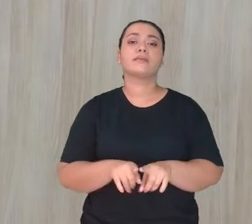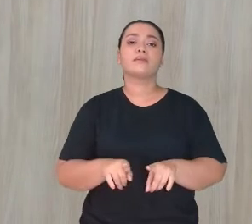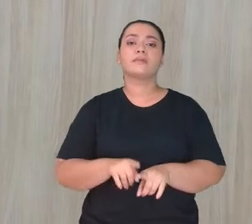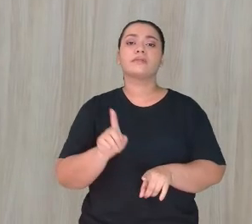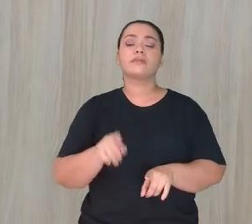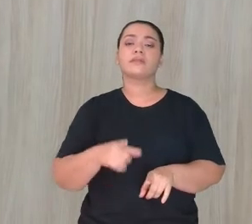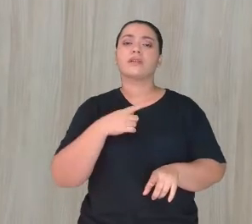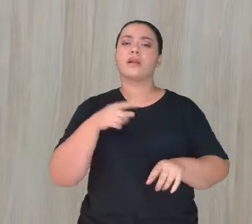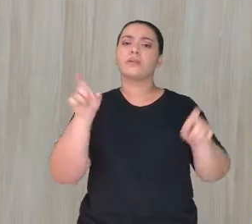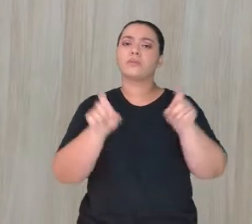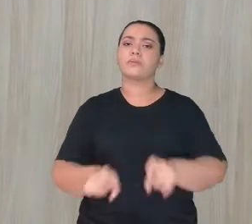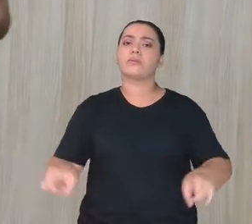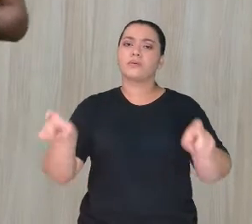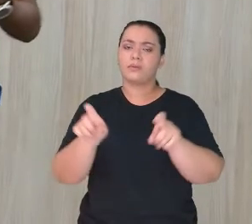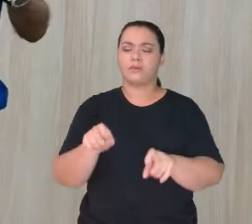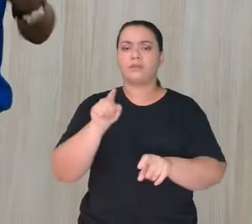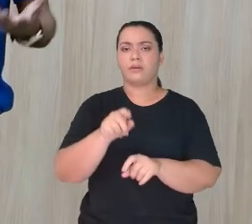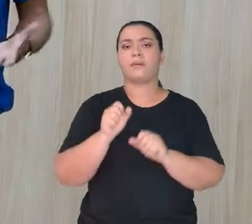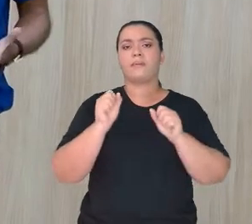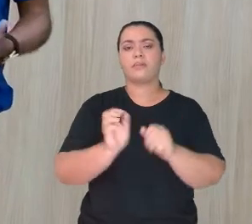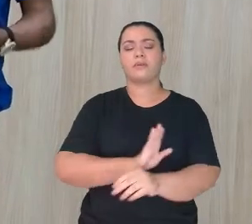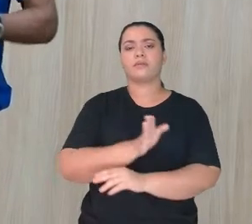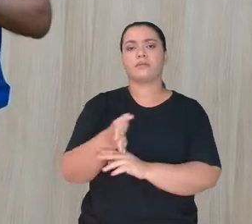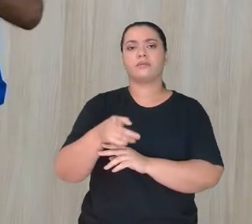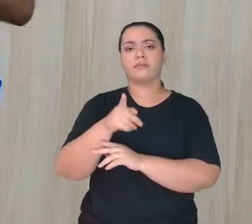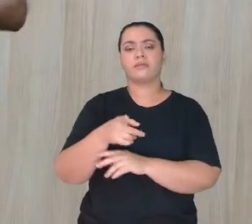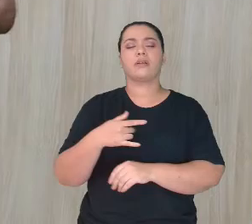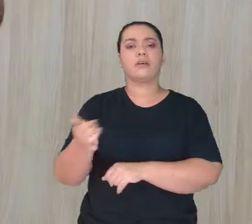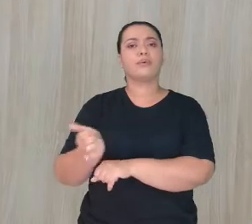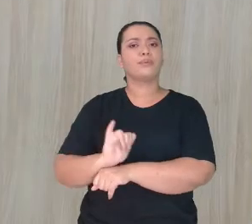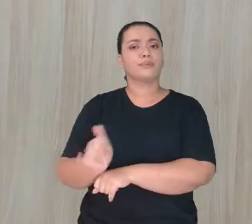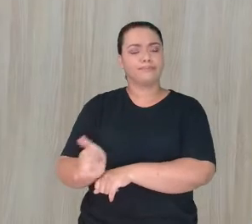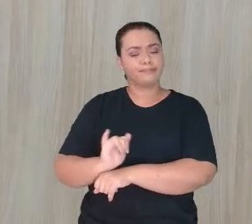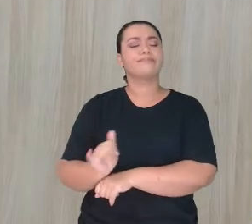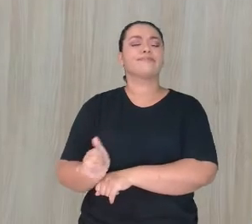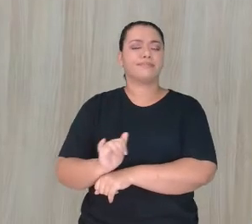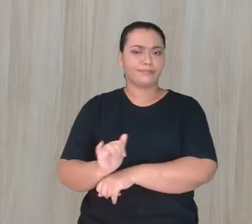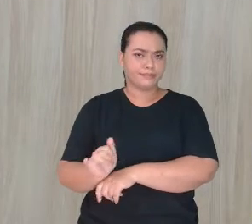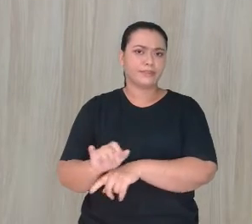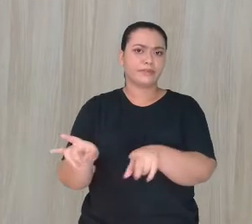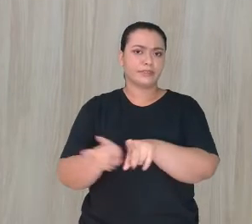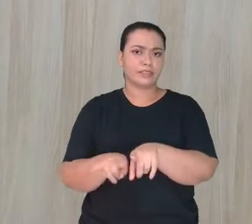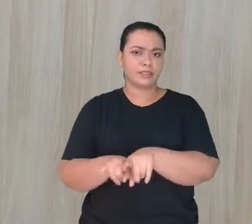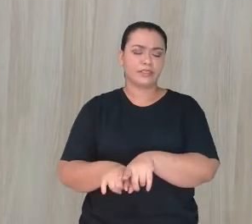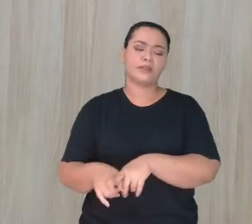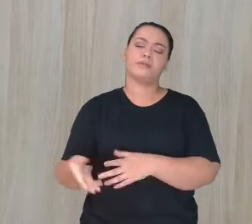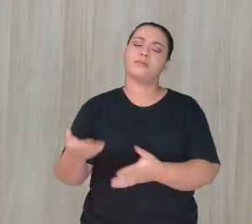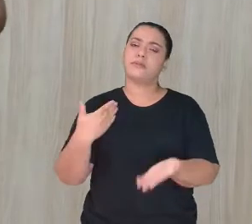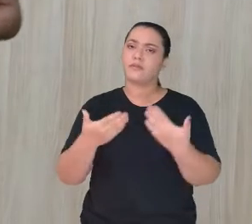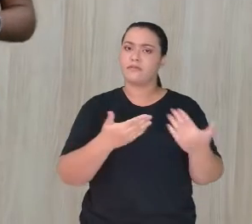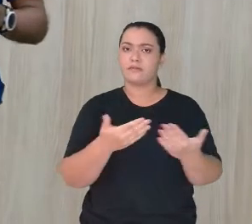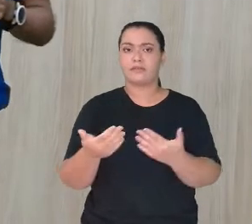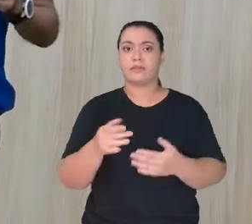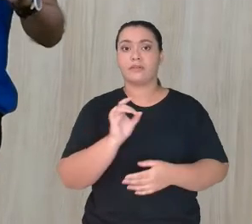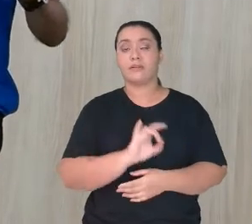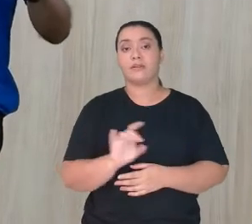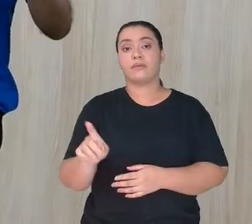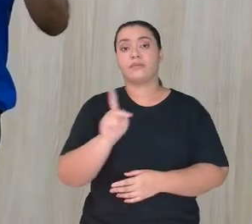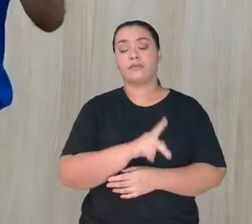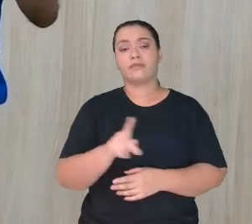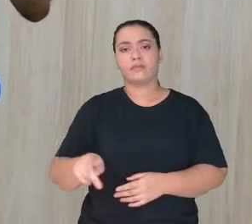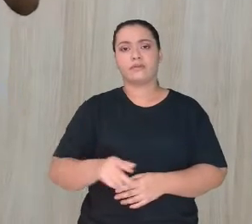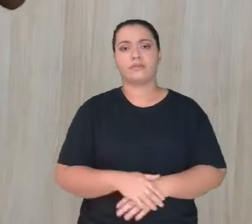no computador, que tem como vocês acessar as aulas via YouTube também, aí para falar com cada um da gente, tá bom? Então vamos analisar